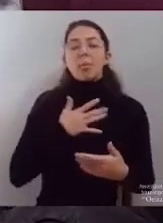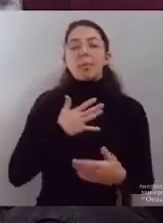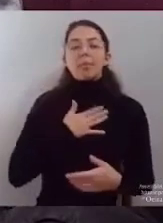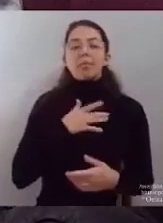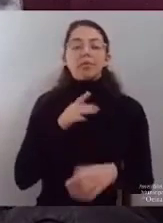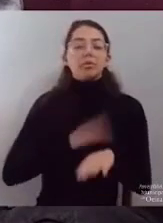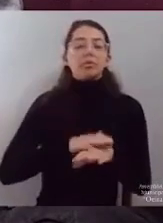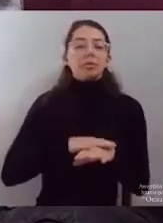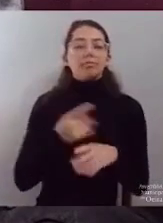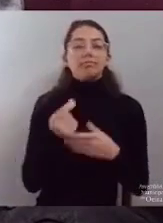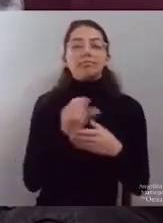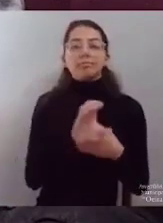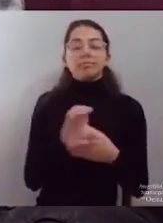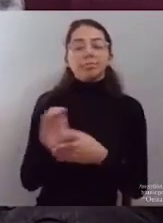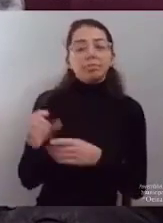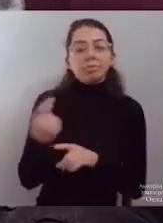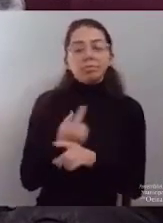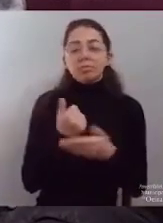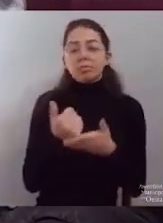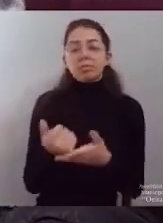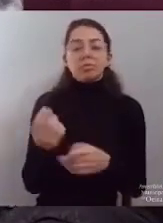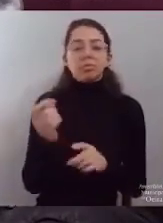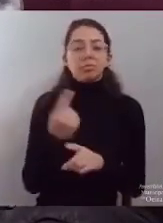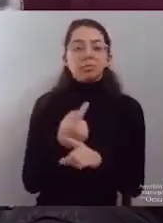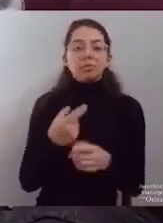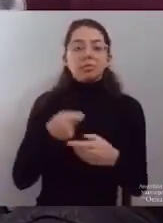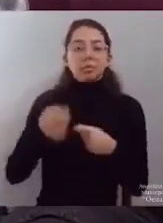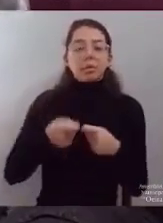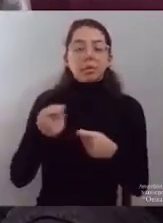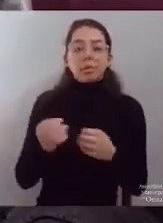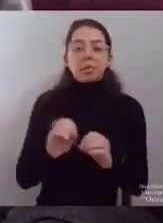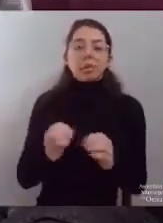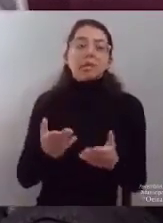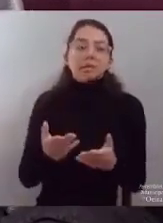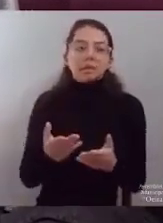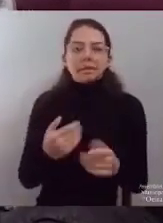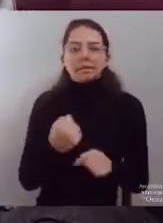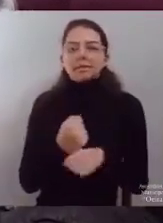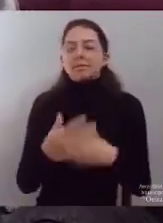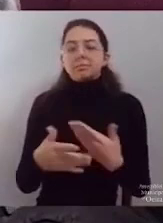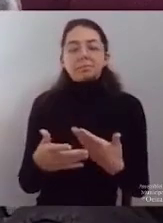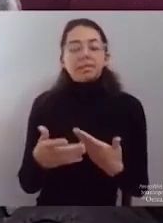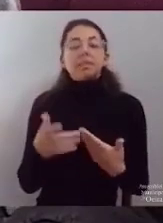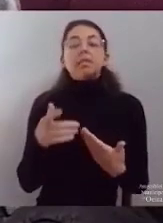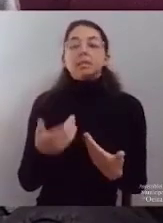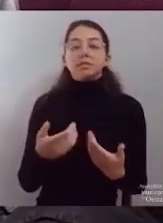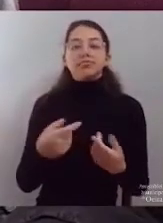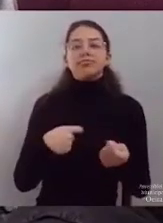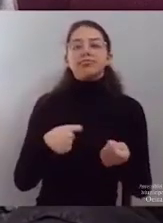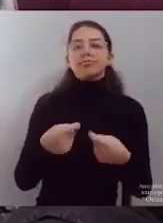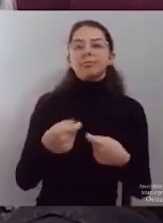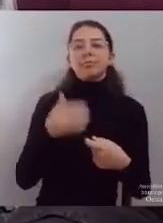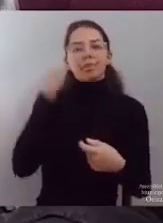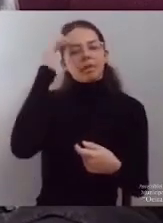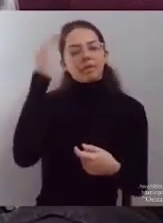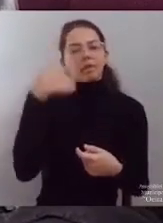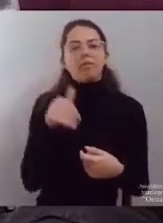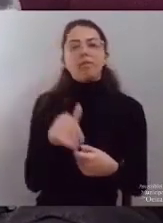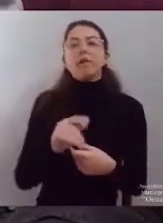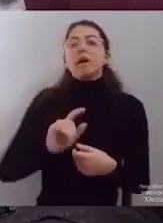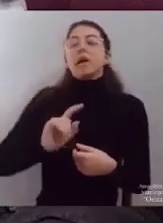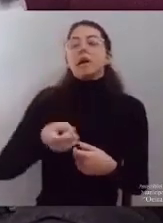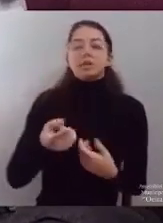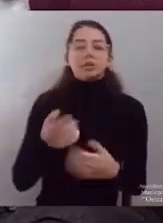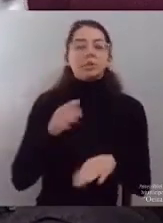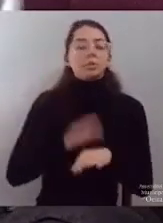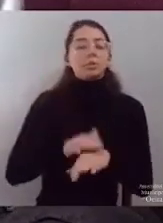apoio à exploração ou a compra de cotas. Fará sentido? Qual o mercado que lhe está reservado quando